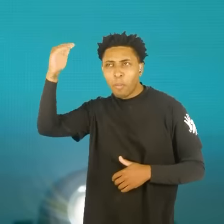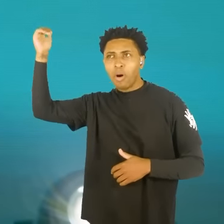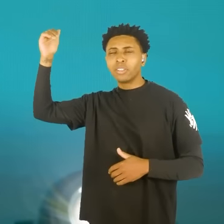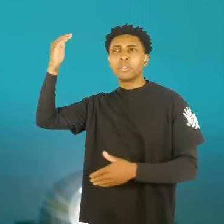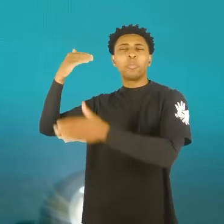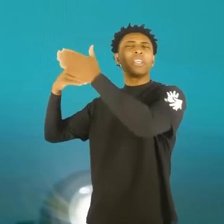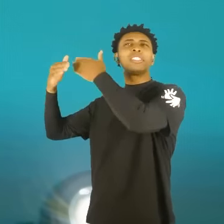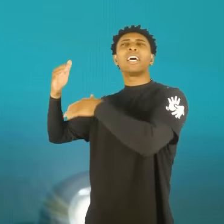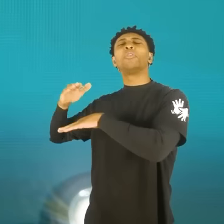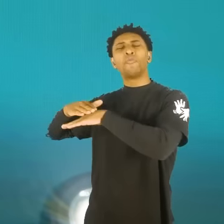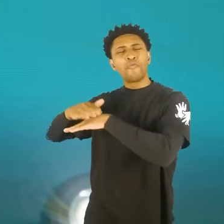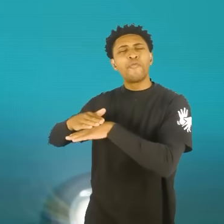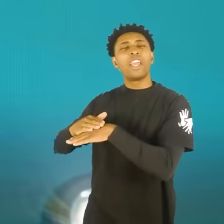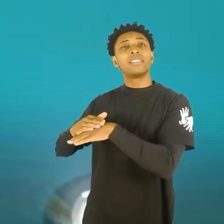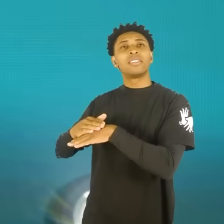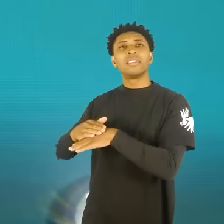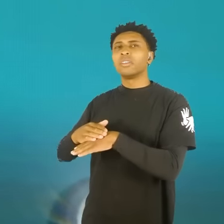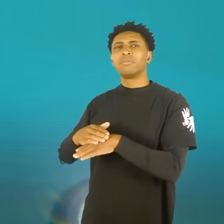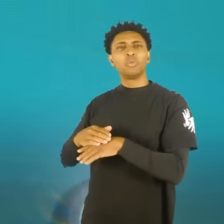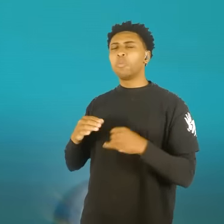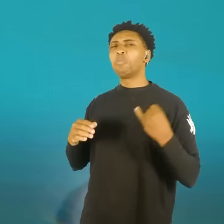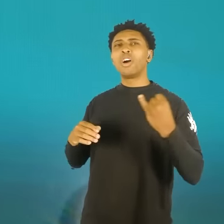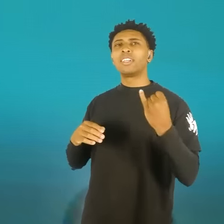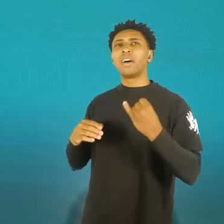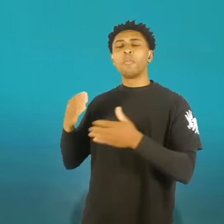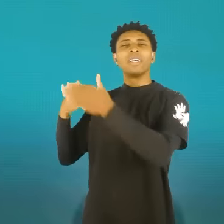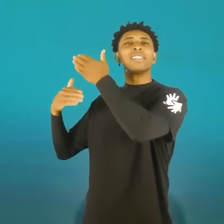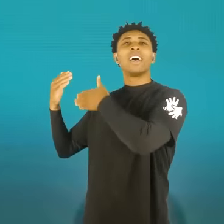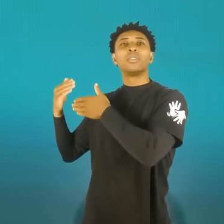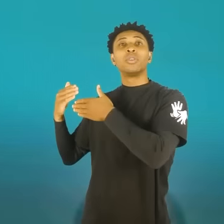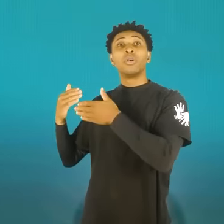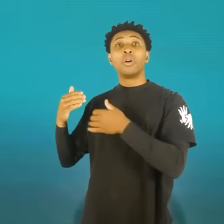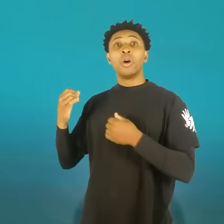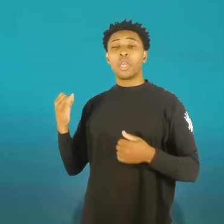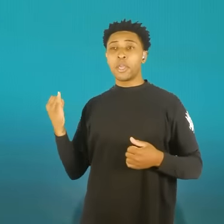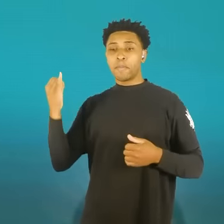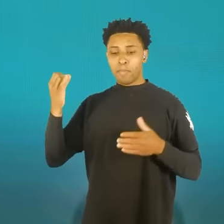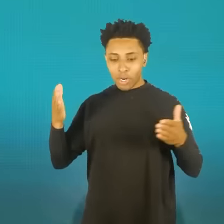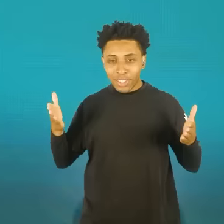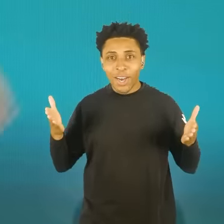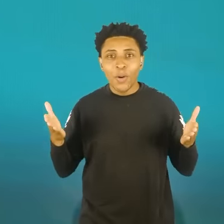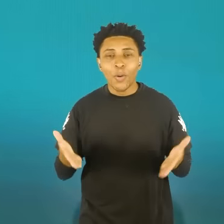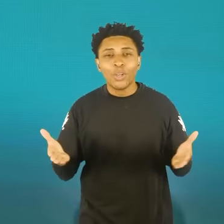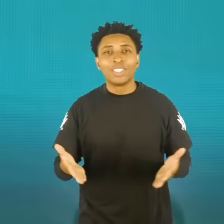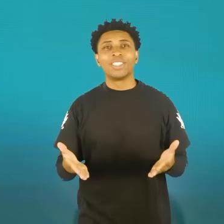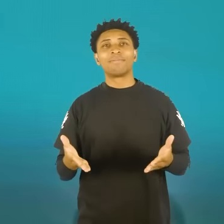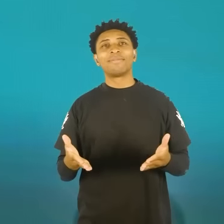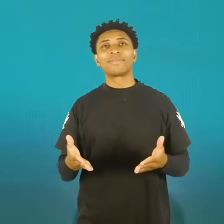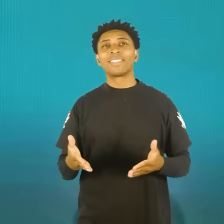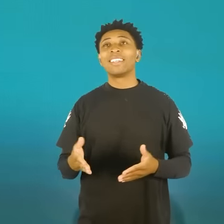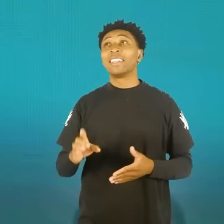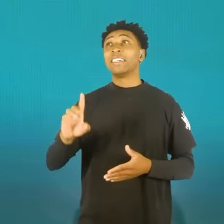é hoje. Não importa quem você foi ontem, se hoje você estiver na lama, é isso que você é. Mas que bom que você veio até a casa do Pai, porque o